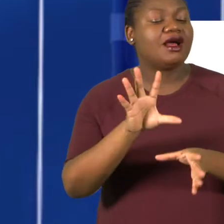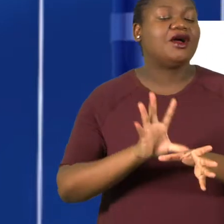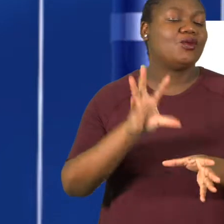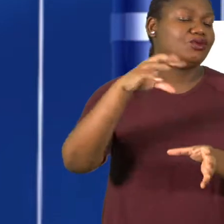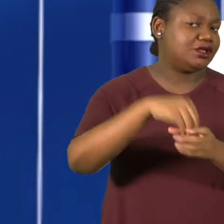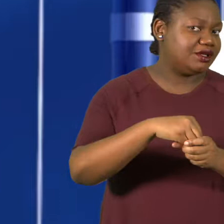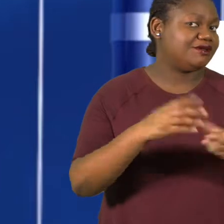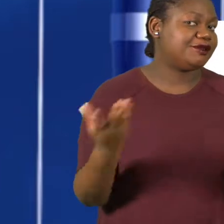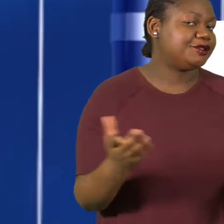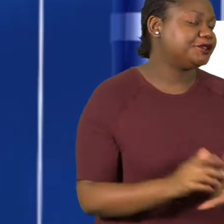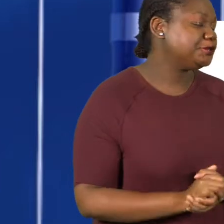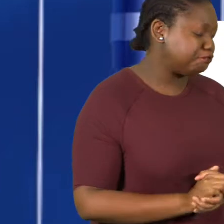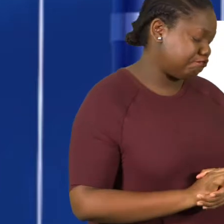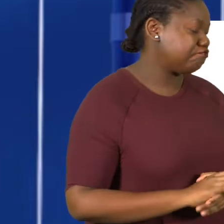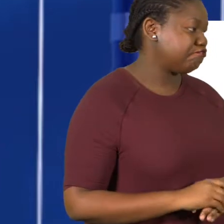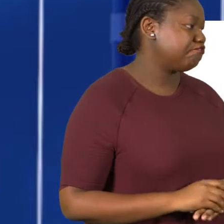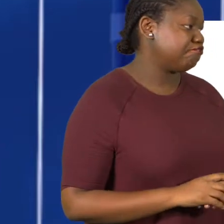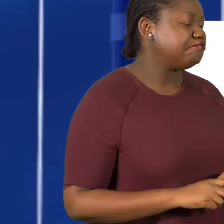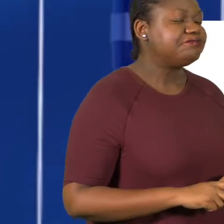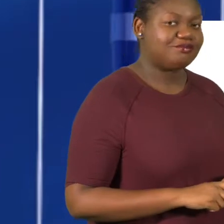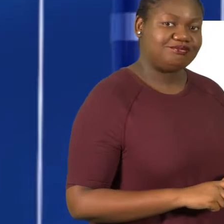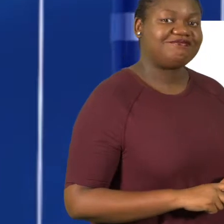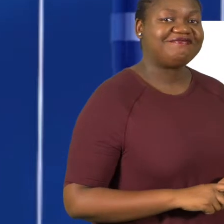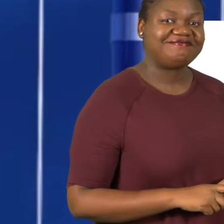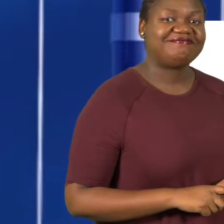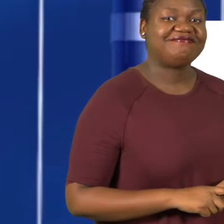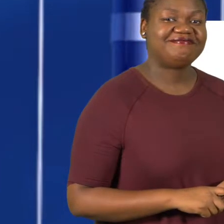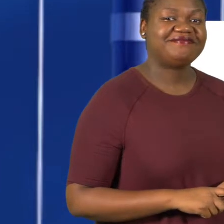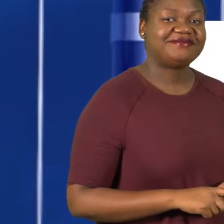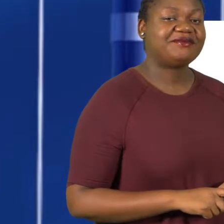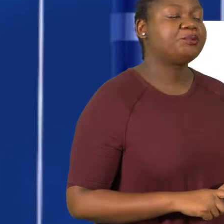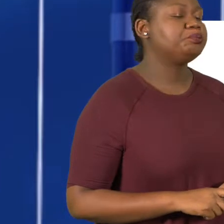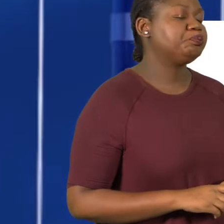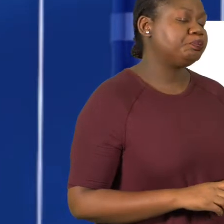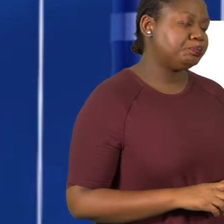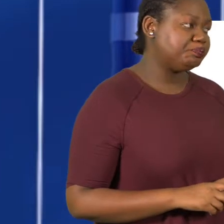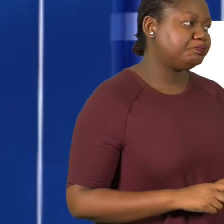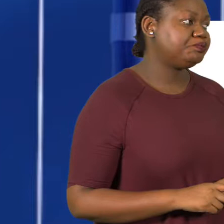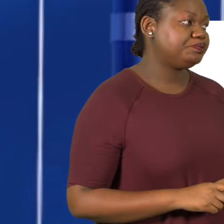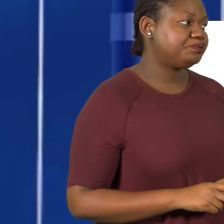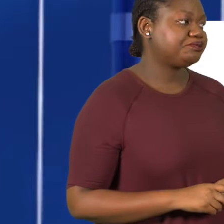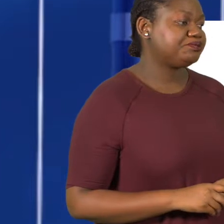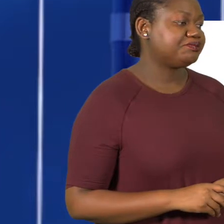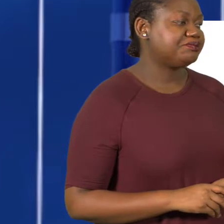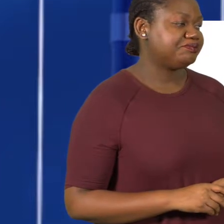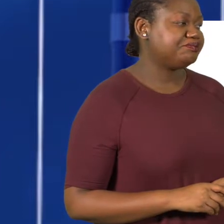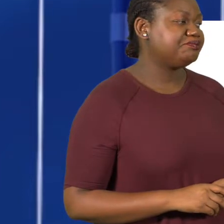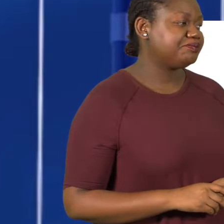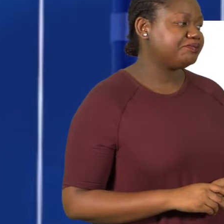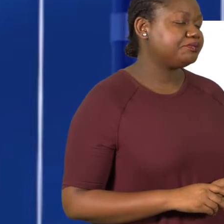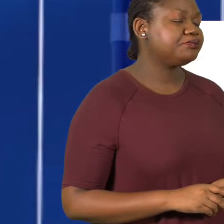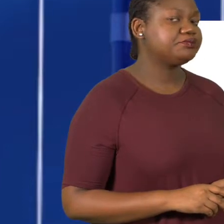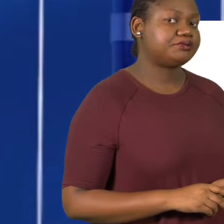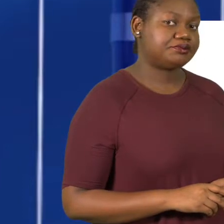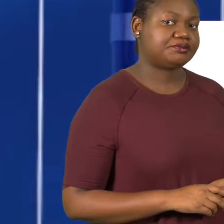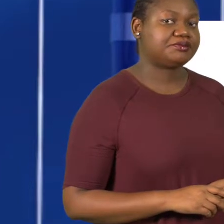mas trazemos informações inclusivas. Começamos este bloco com a história de duas mulheres que, com recurso a uma máquina